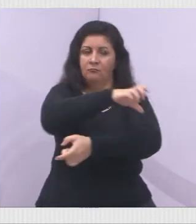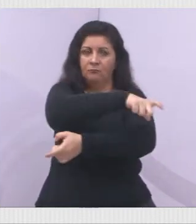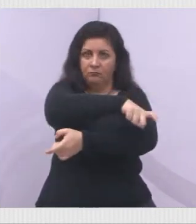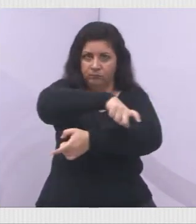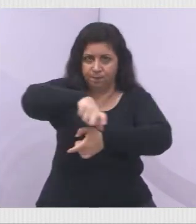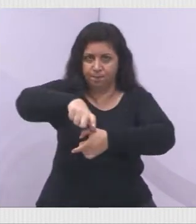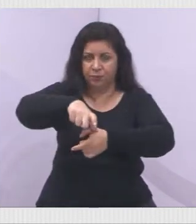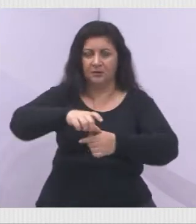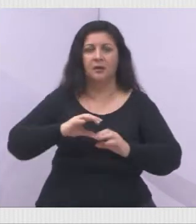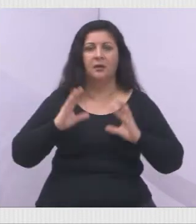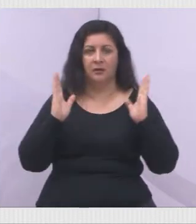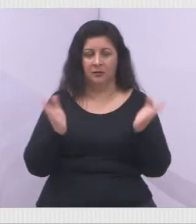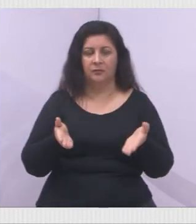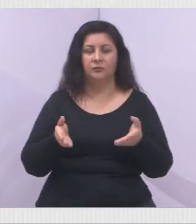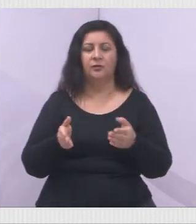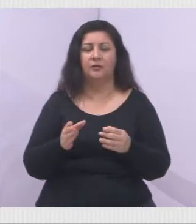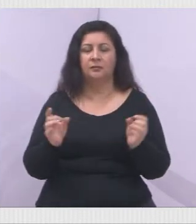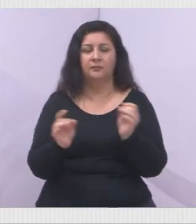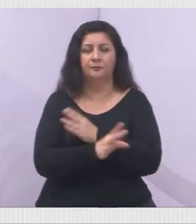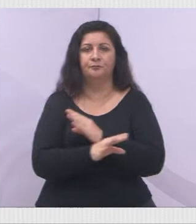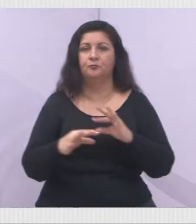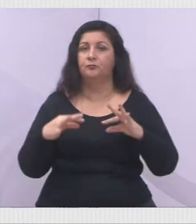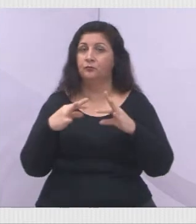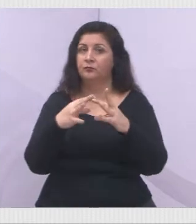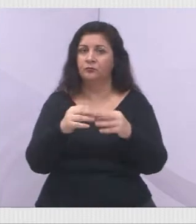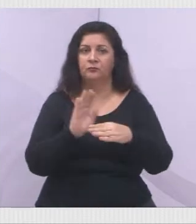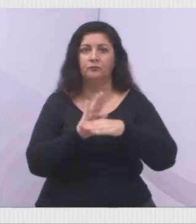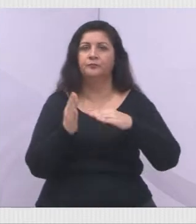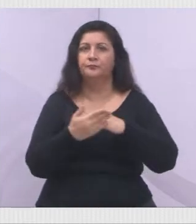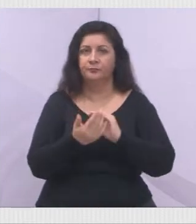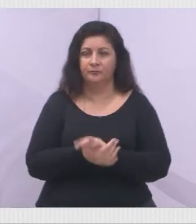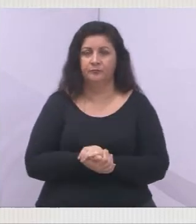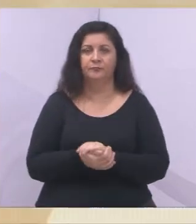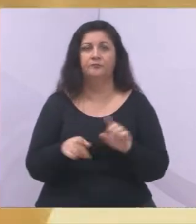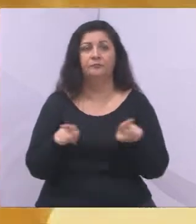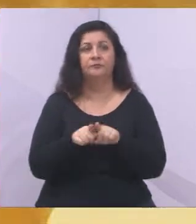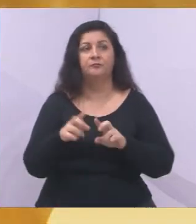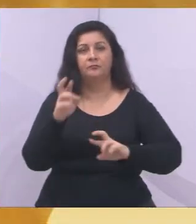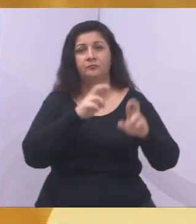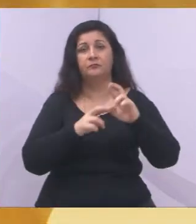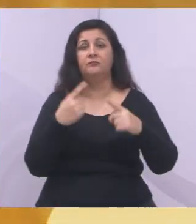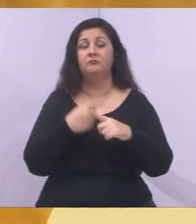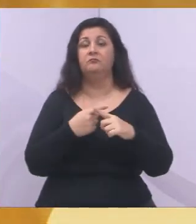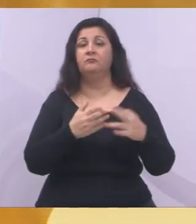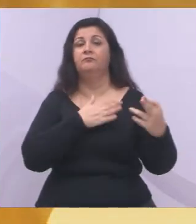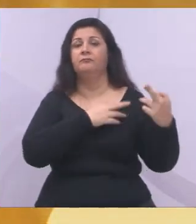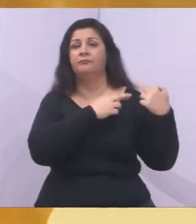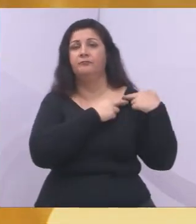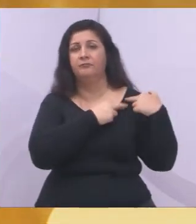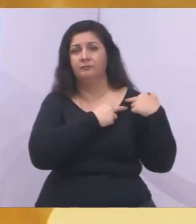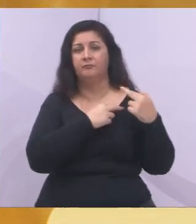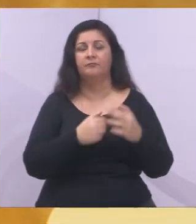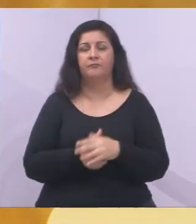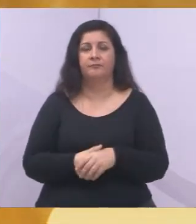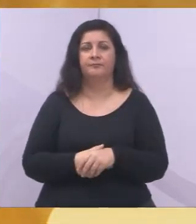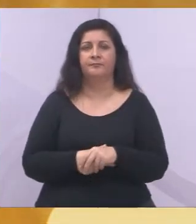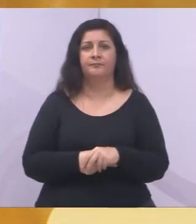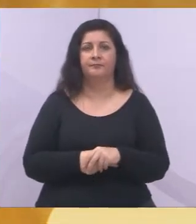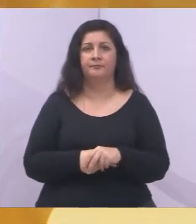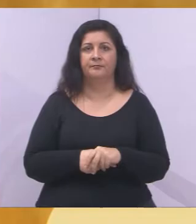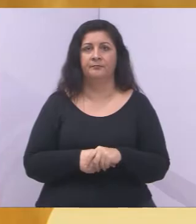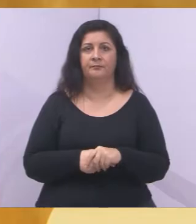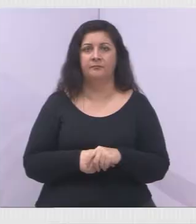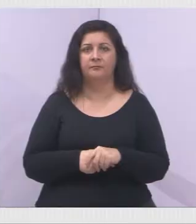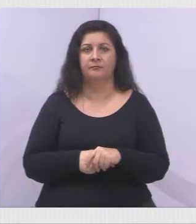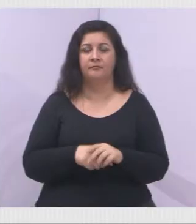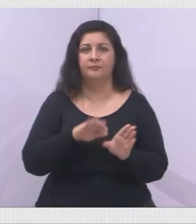100% do Parque dos Príncipes asfaltado. Estive acompanhando por lá também, que é o meu papel de fiscalizar. Pode pôr